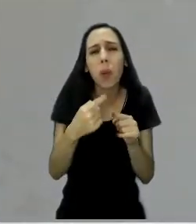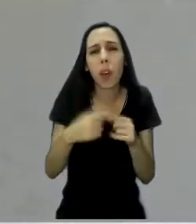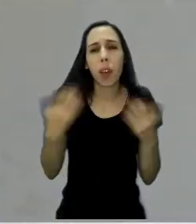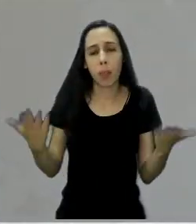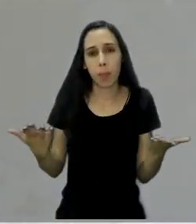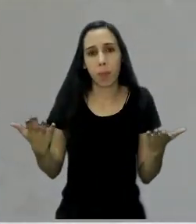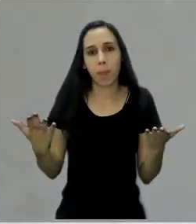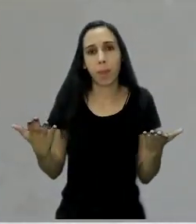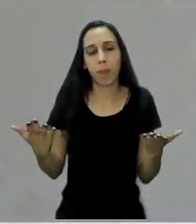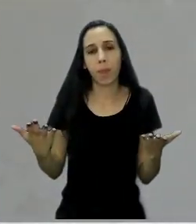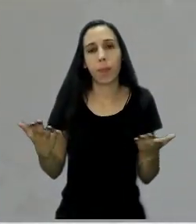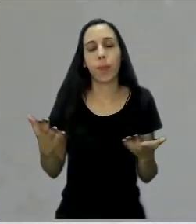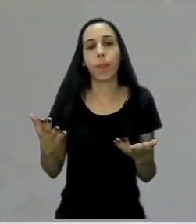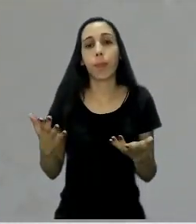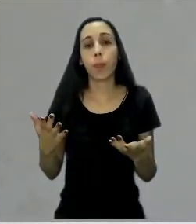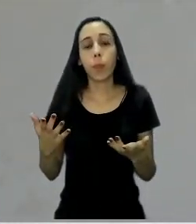inocente?